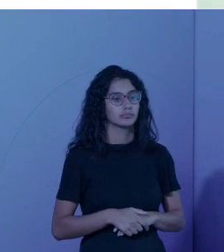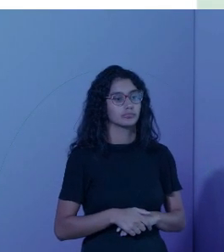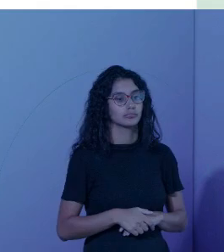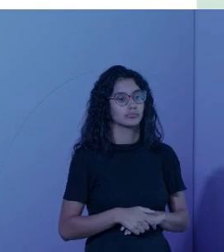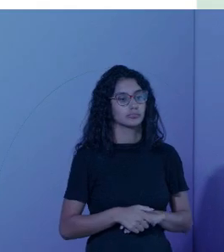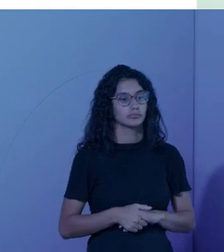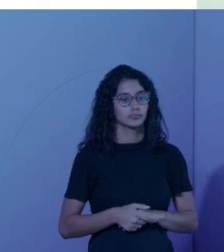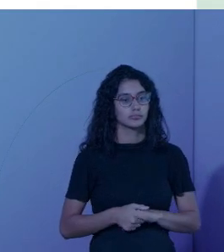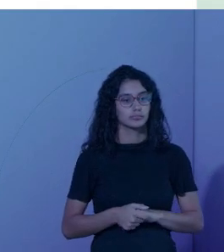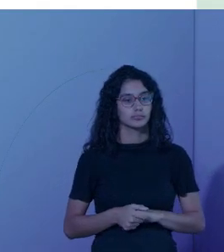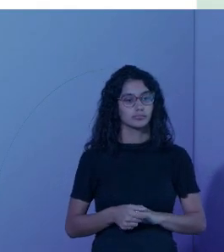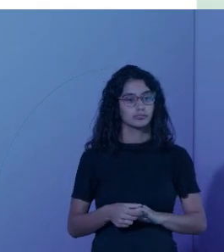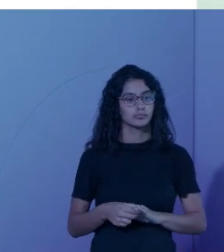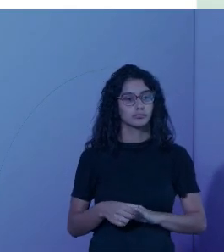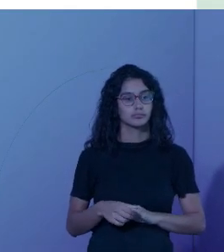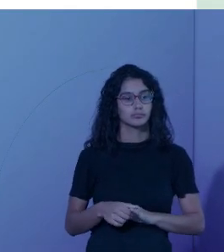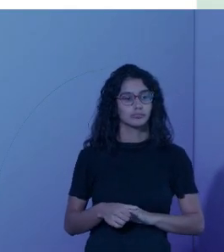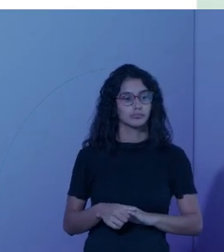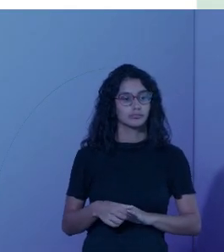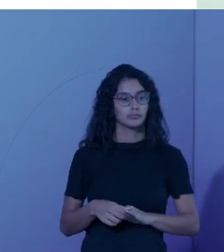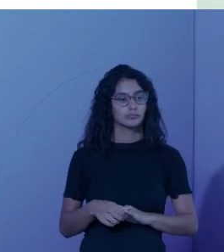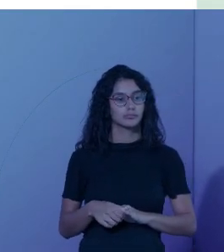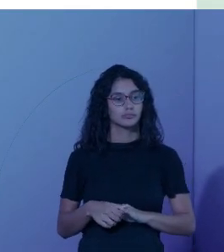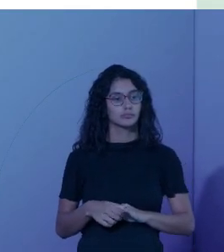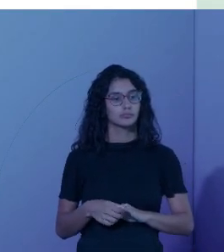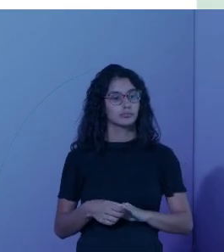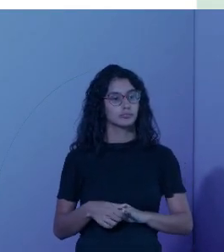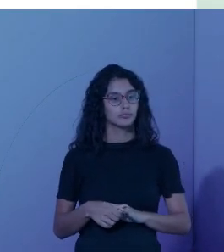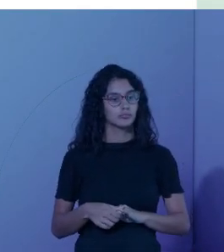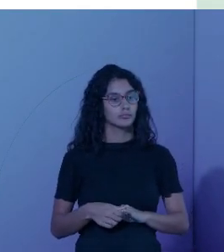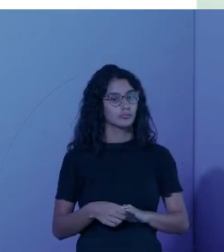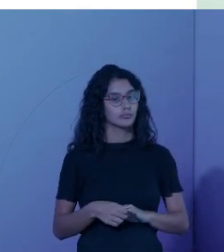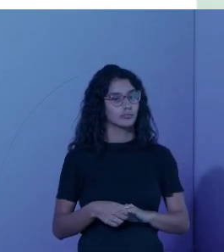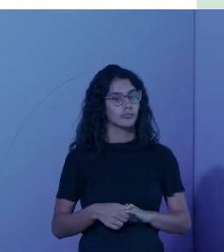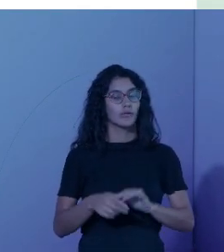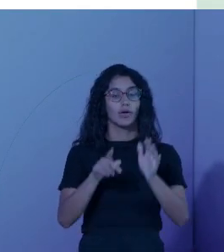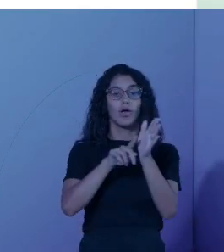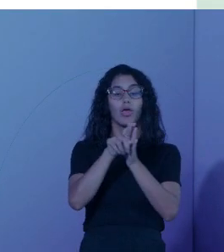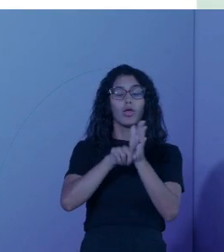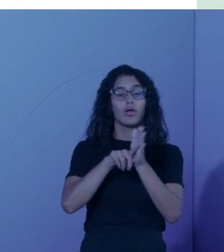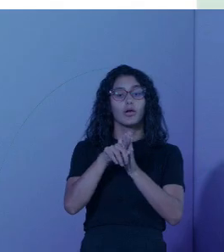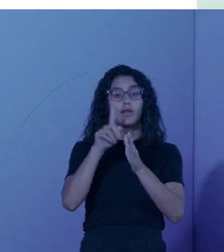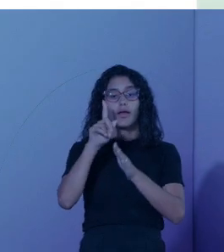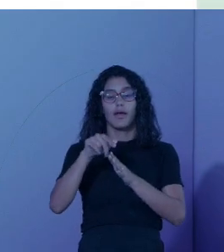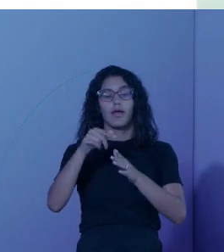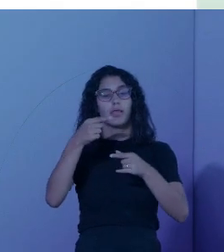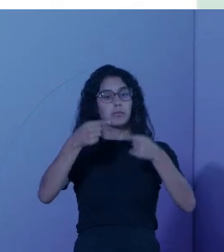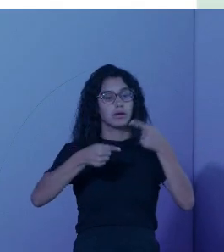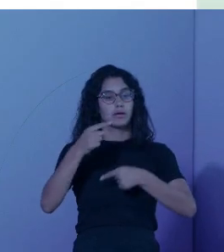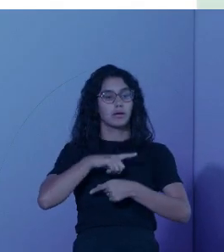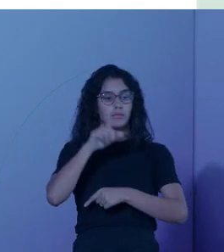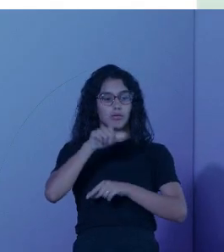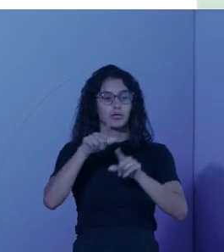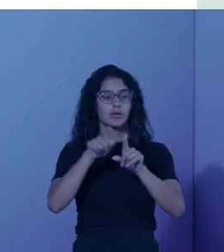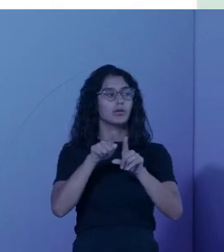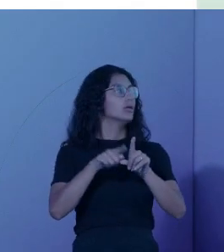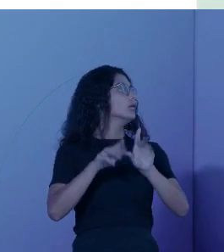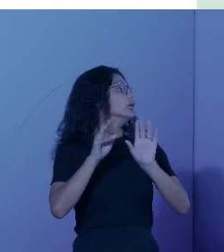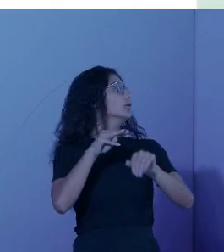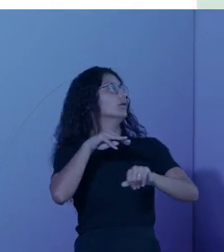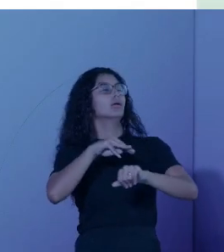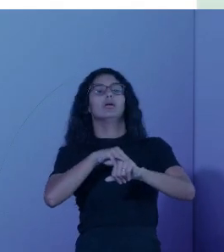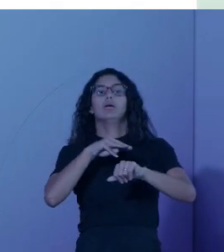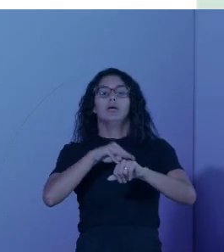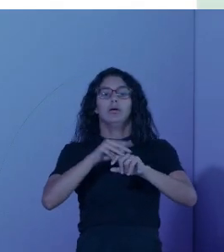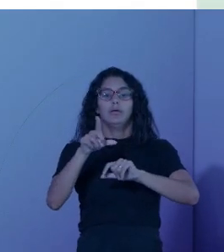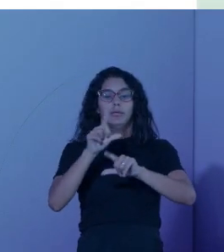Mesmo assim, esses estudos são discutidos, são debatidos, temos o paciente testemunho, mas, na hora de tomar